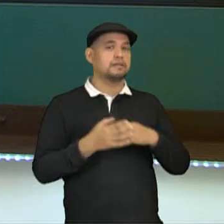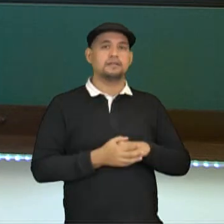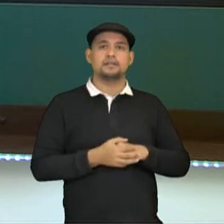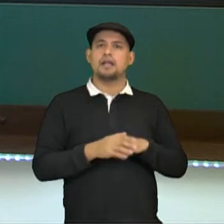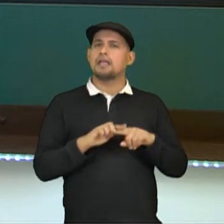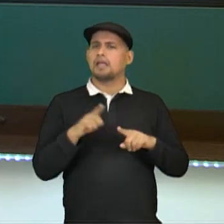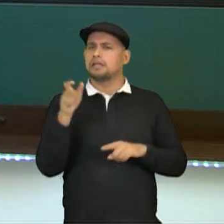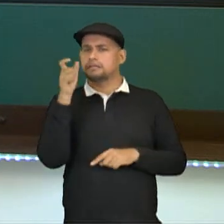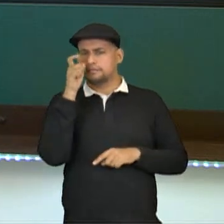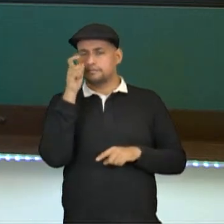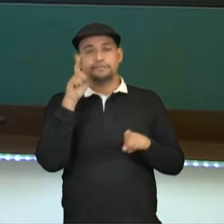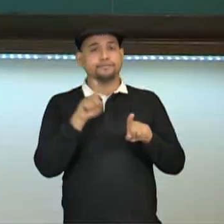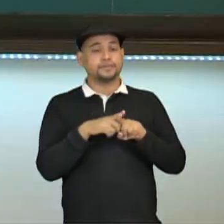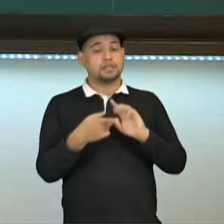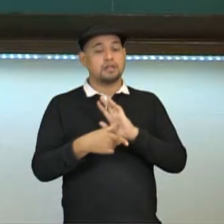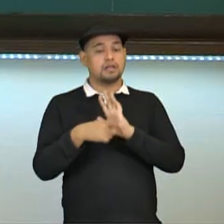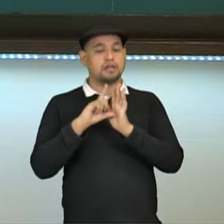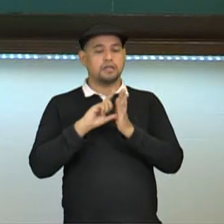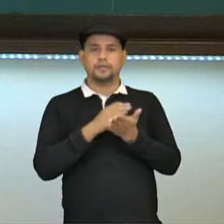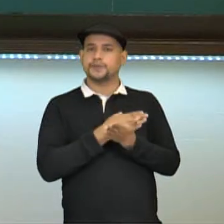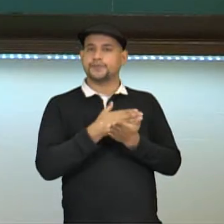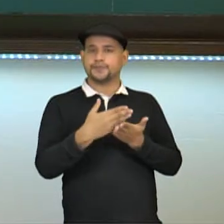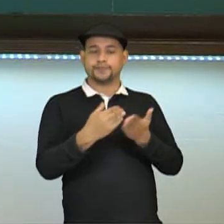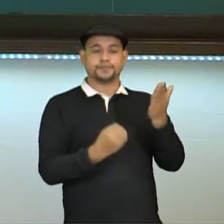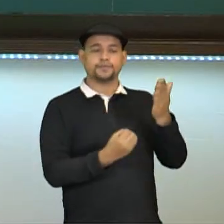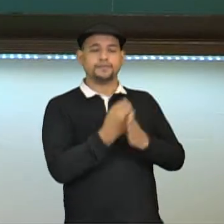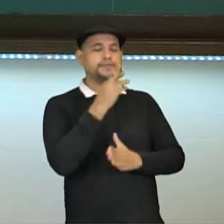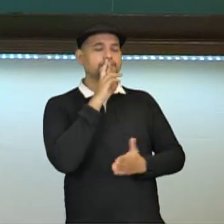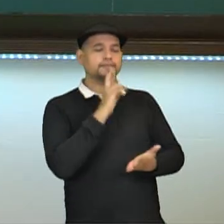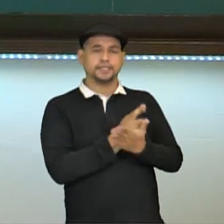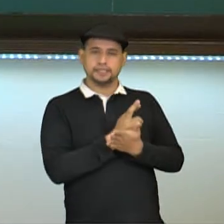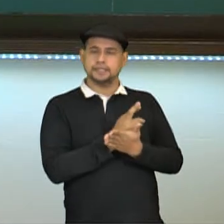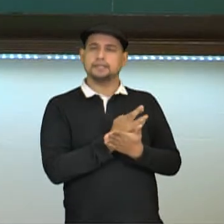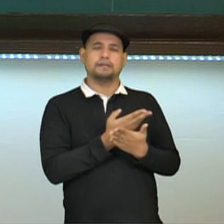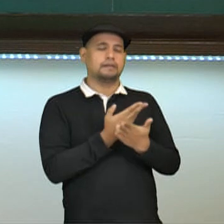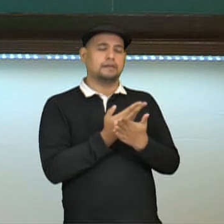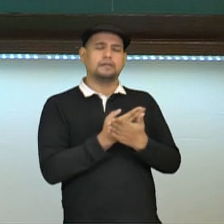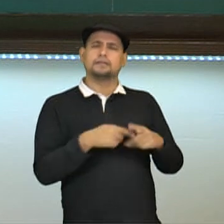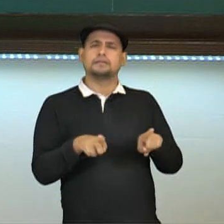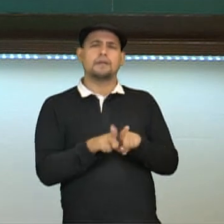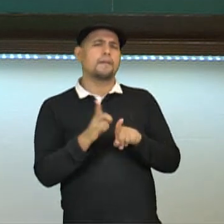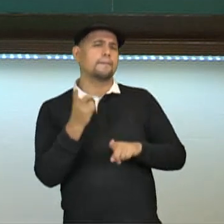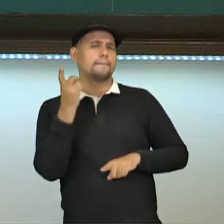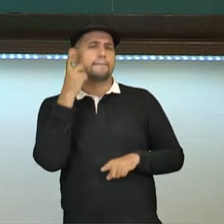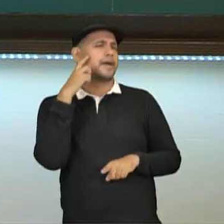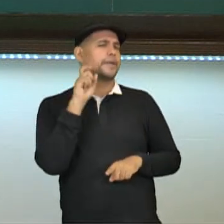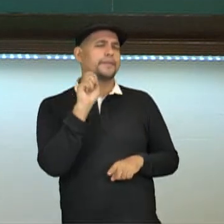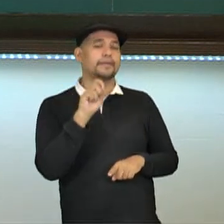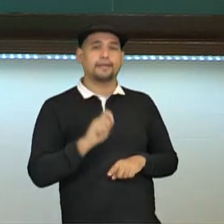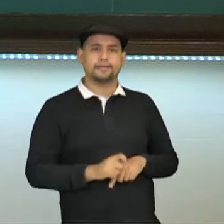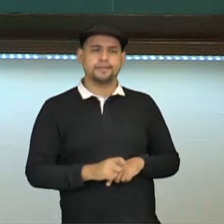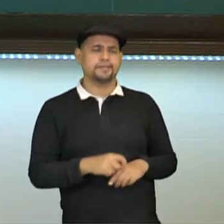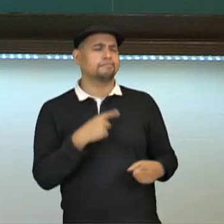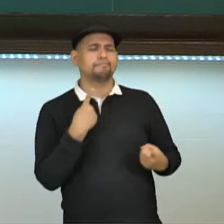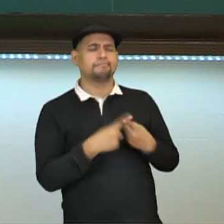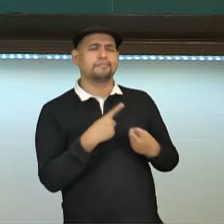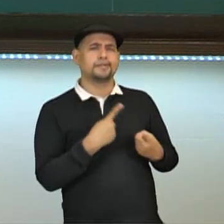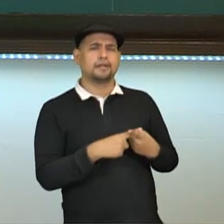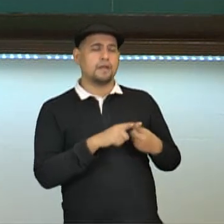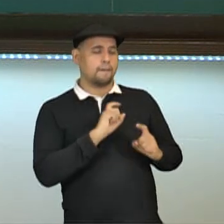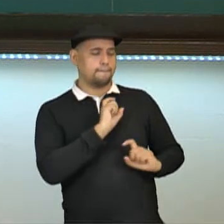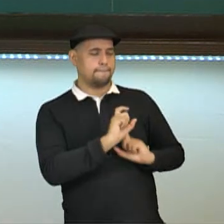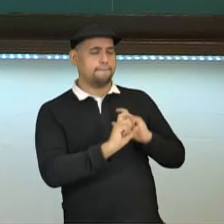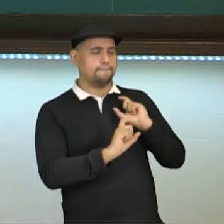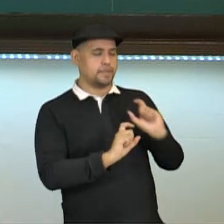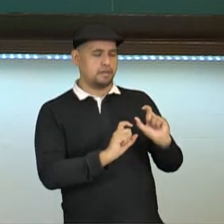É interessante, antes de vocês começarem a elaborar a resposta dessa questão, pensar, por exemplo, no porquê que as